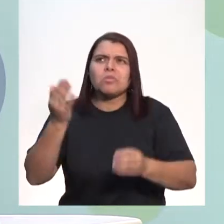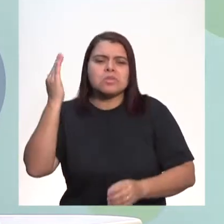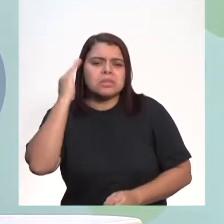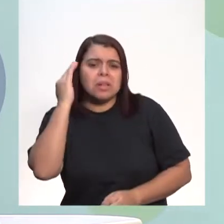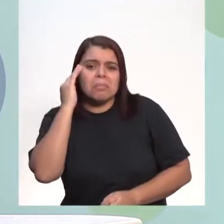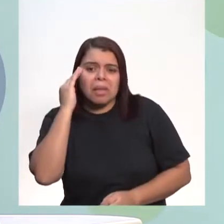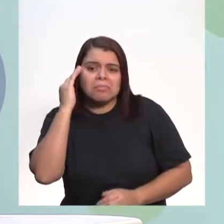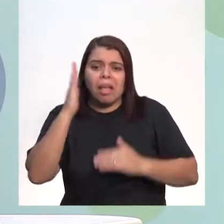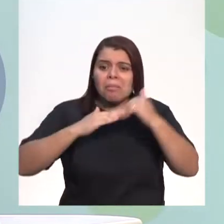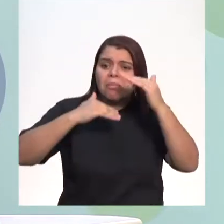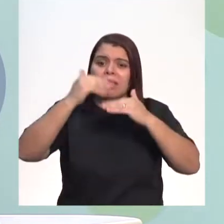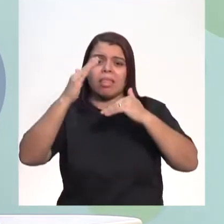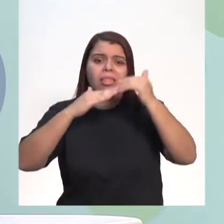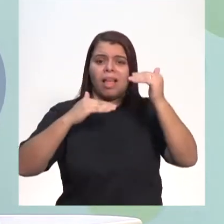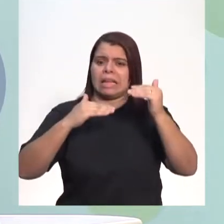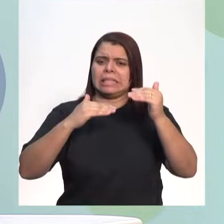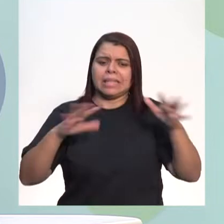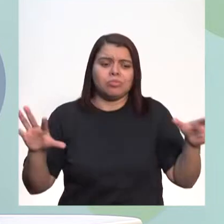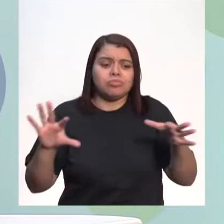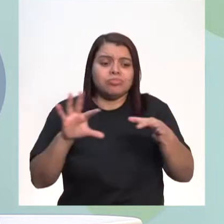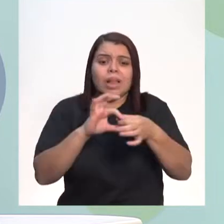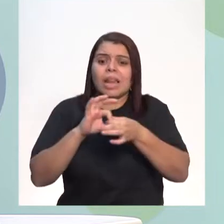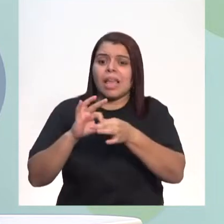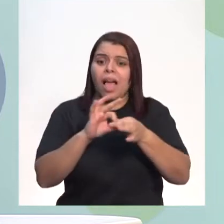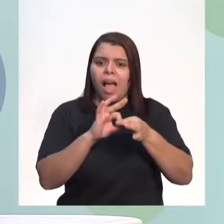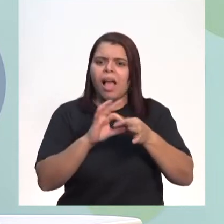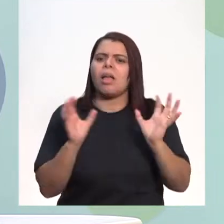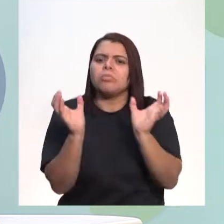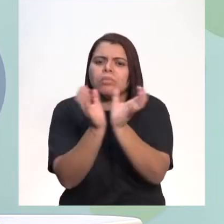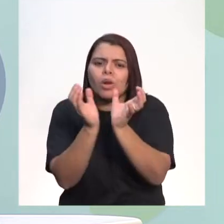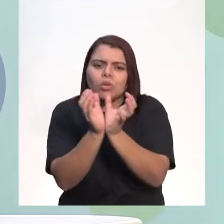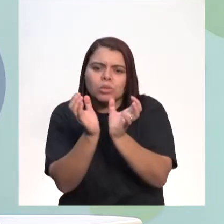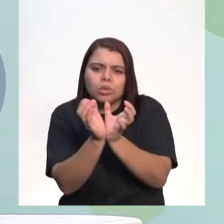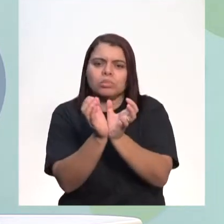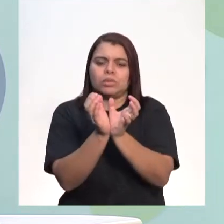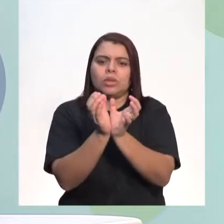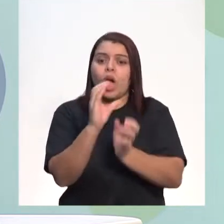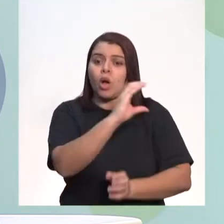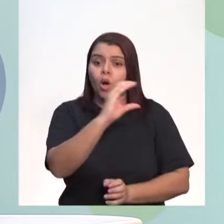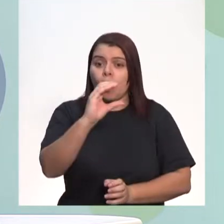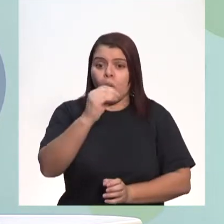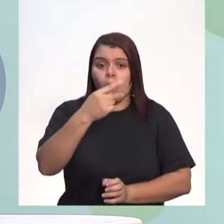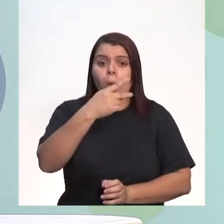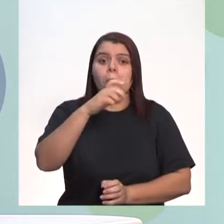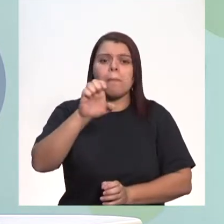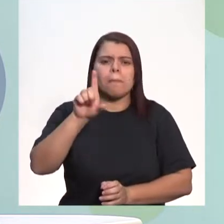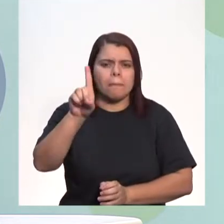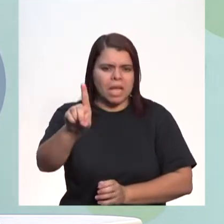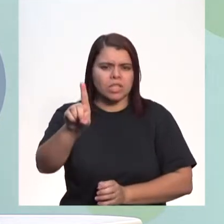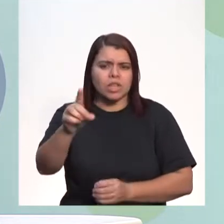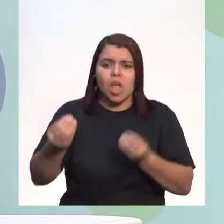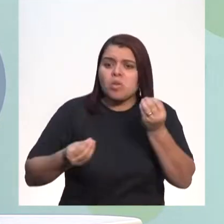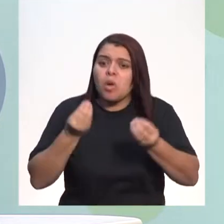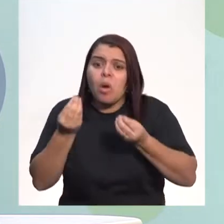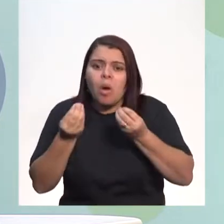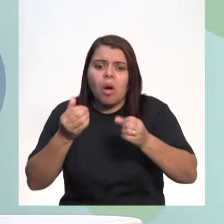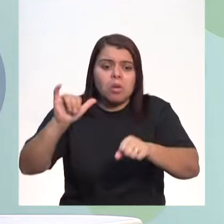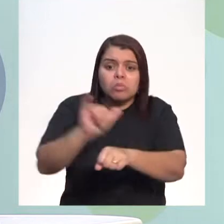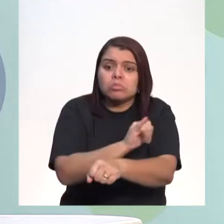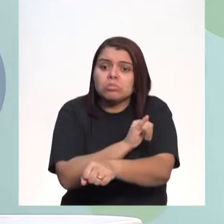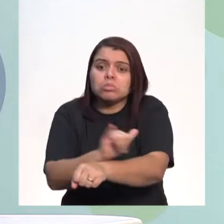que foram elencadas pelas equipes técnicas da COPED como habilidades estratégicas para